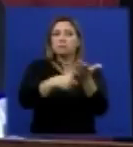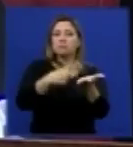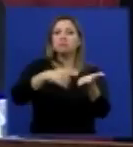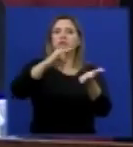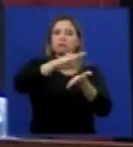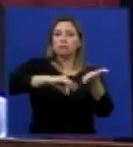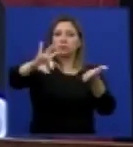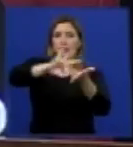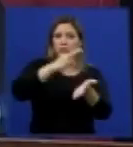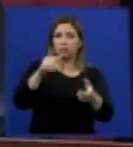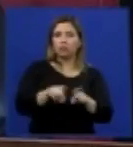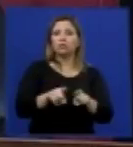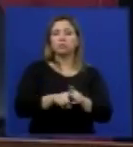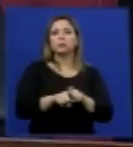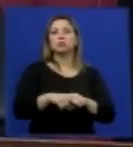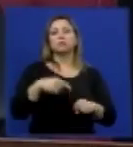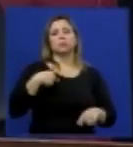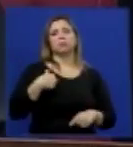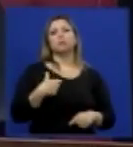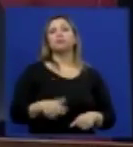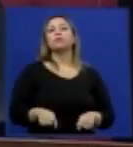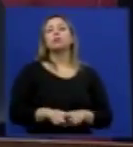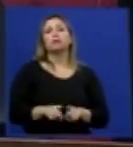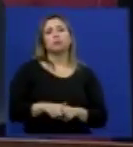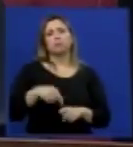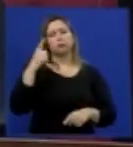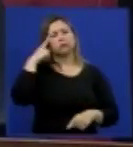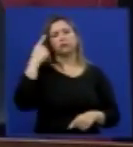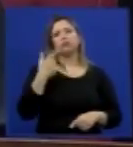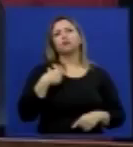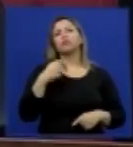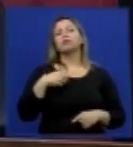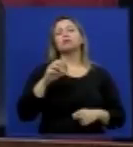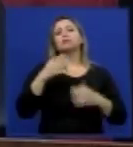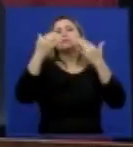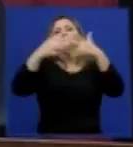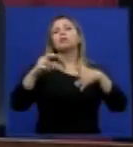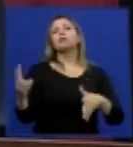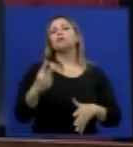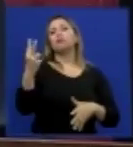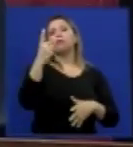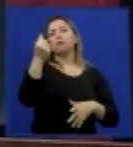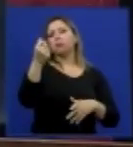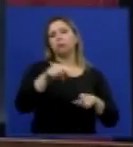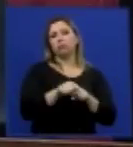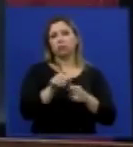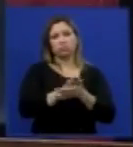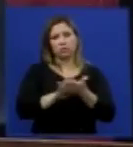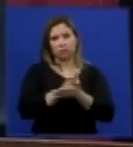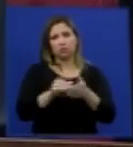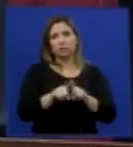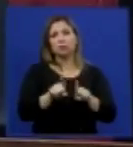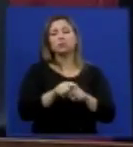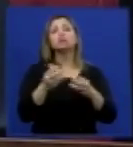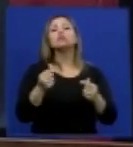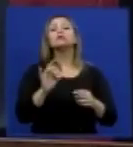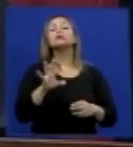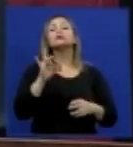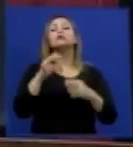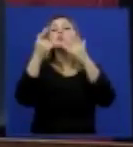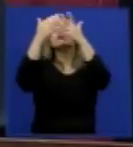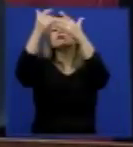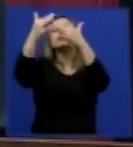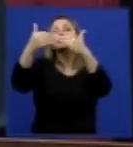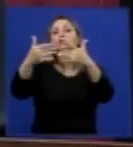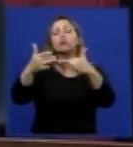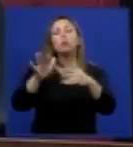Não tecerei nenhum juízo de valor sobre as normas, de acordo com o que foi fixado para o papel da Advocacia Geral nesse momento, só